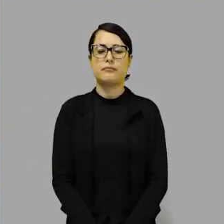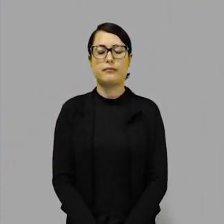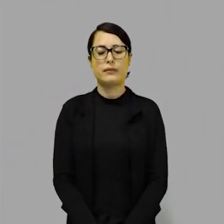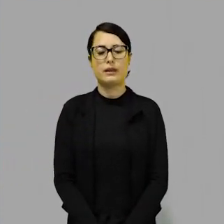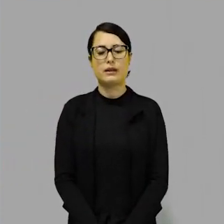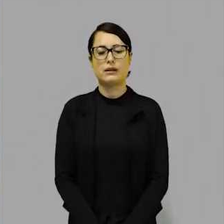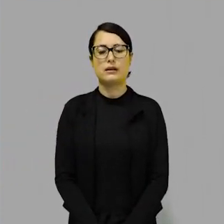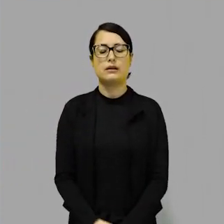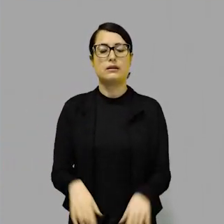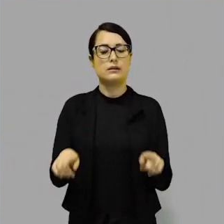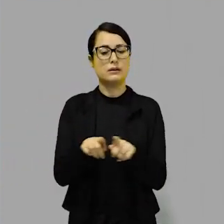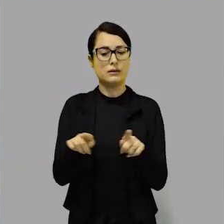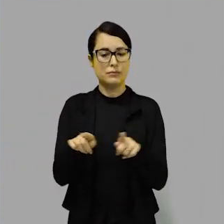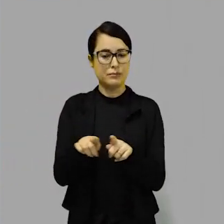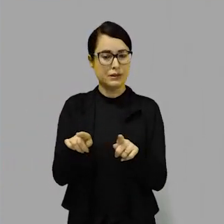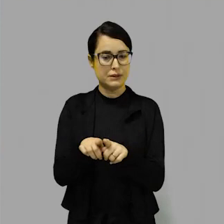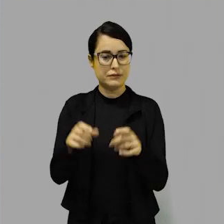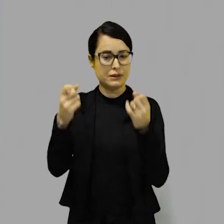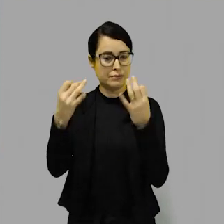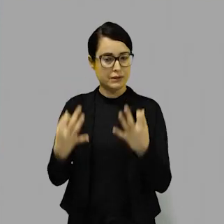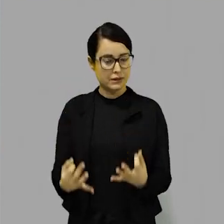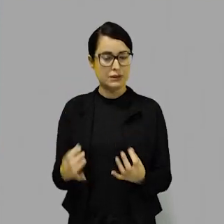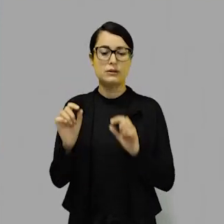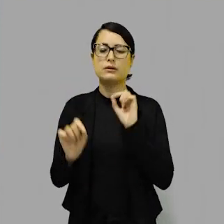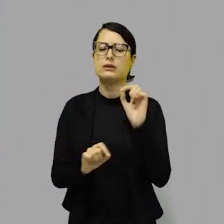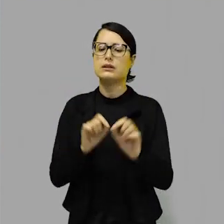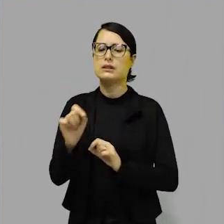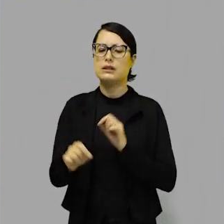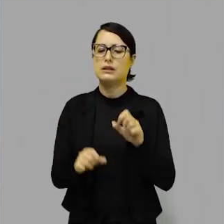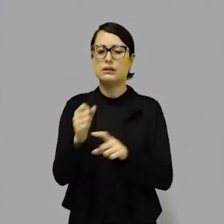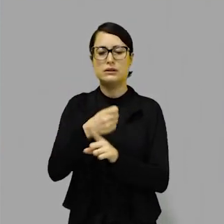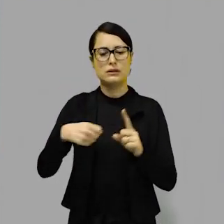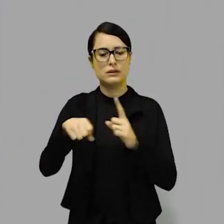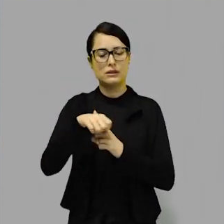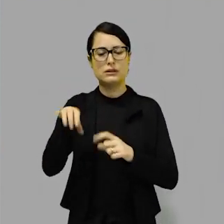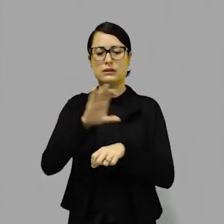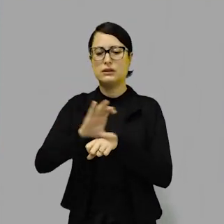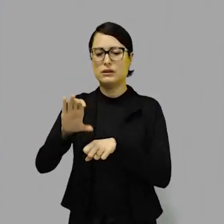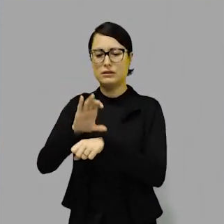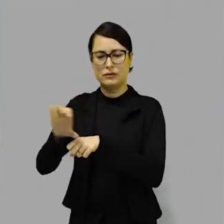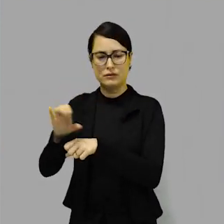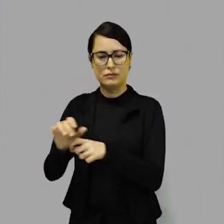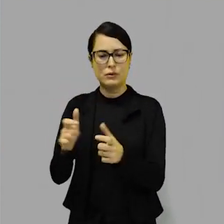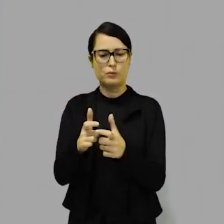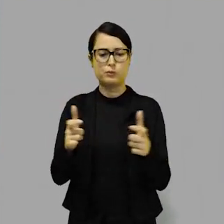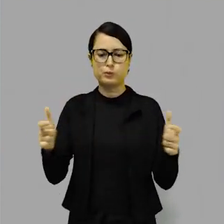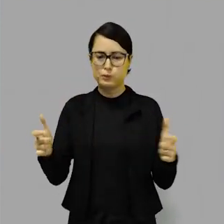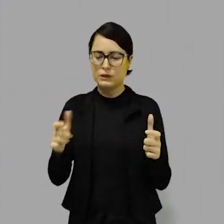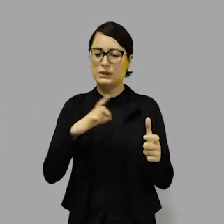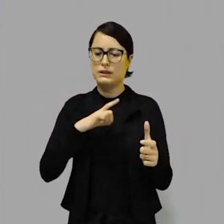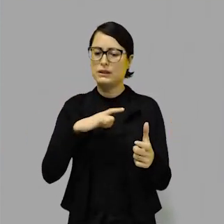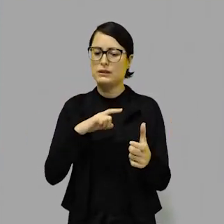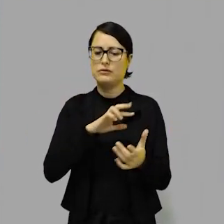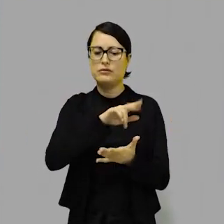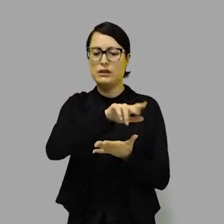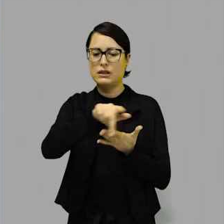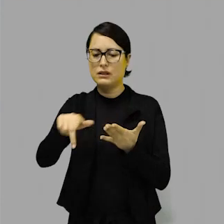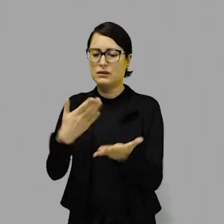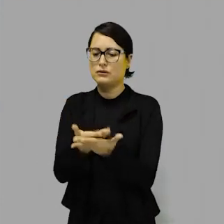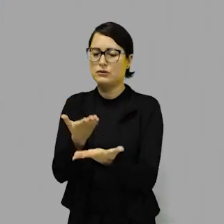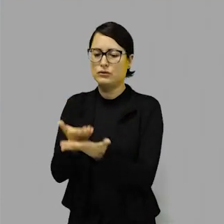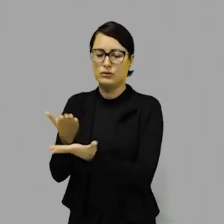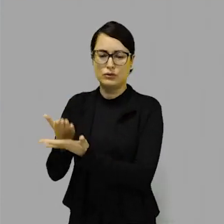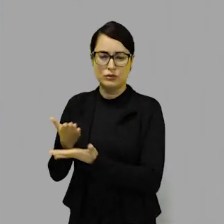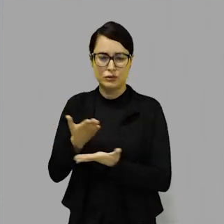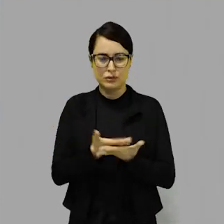gente também vai dizer o seguinte para vocês, que a sociologia contemporânea é muito vasta. Existem muitos objetos de estudo diferentes